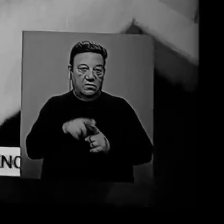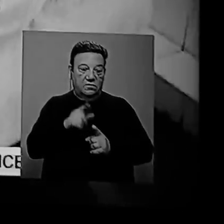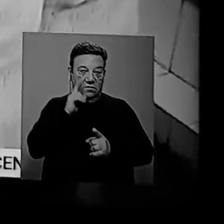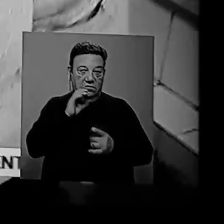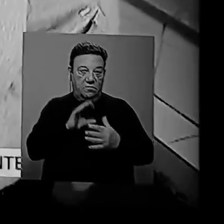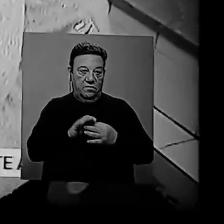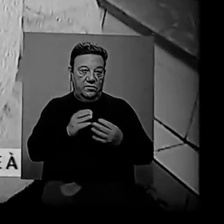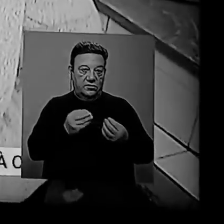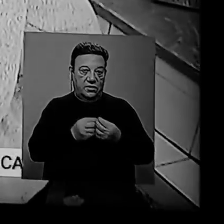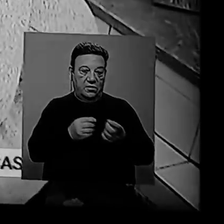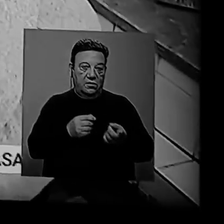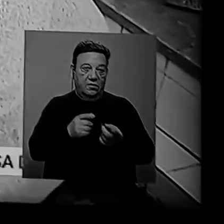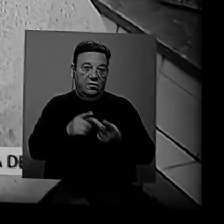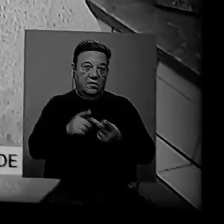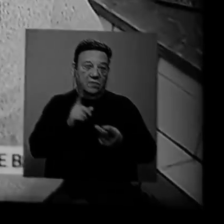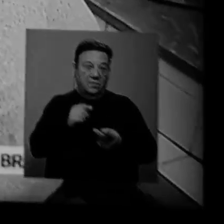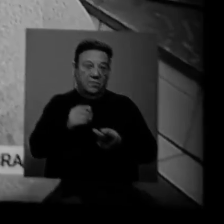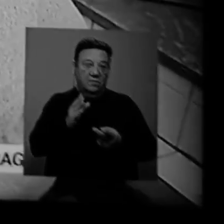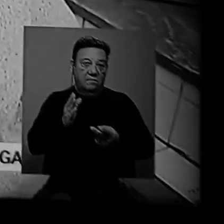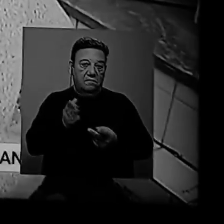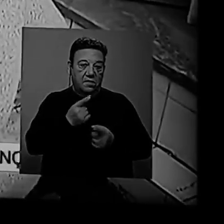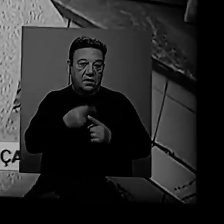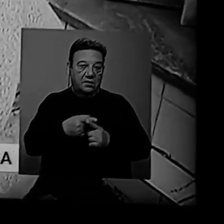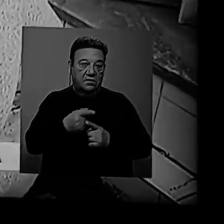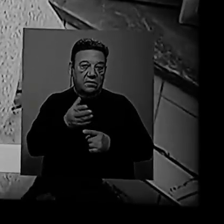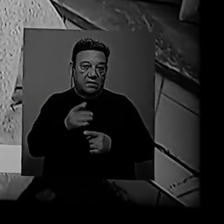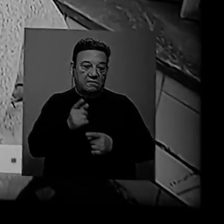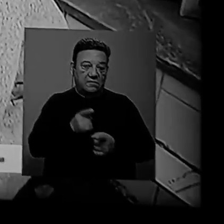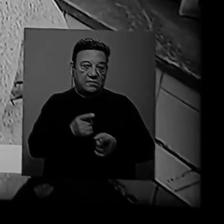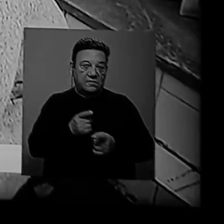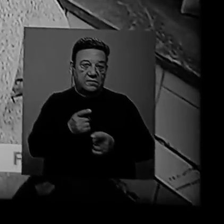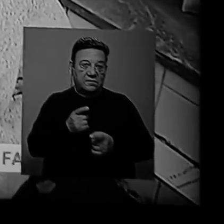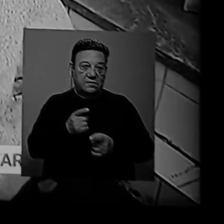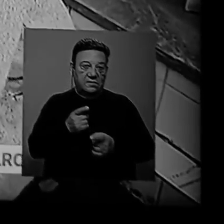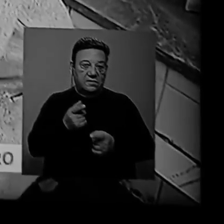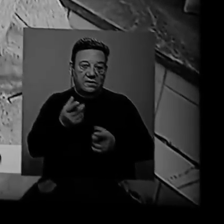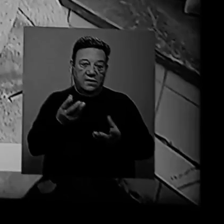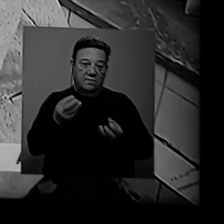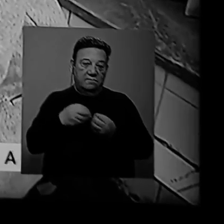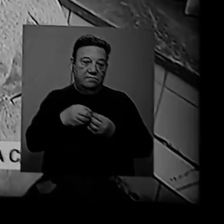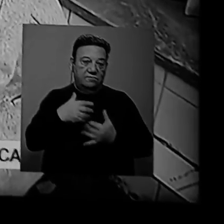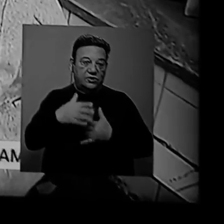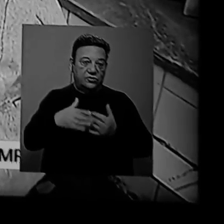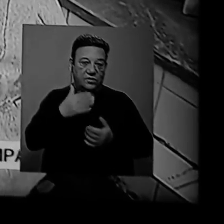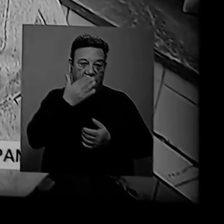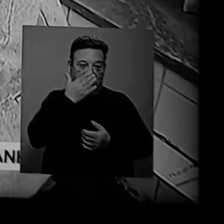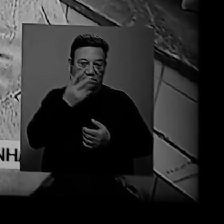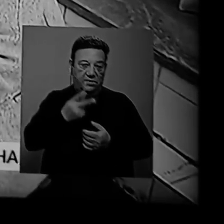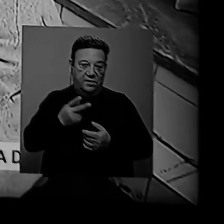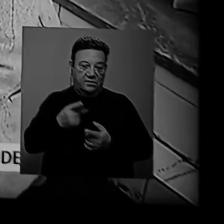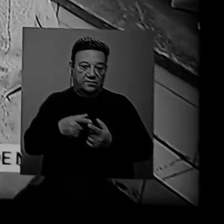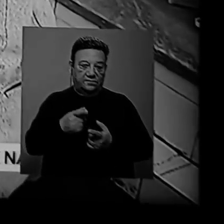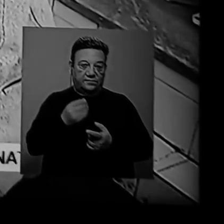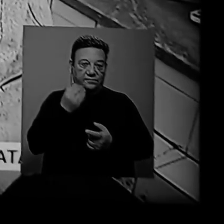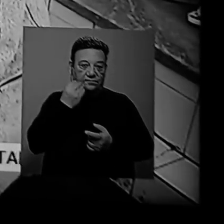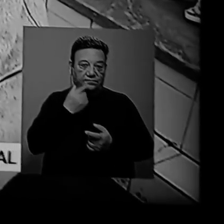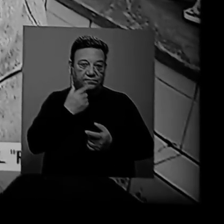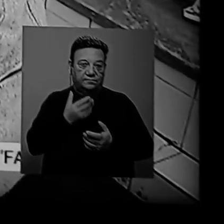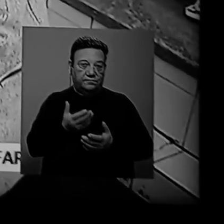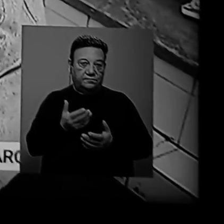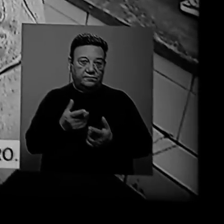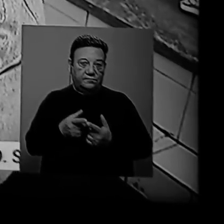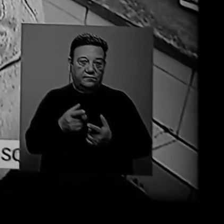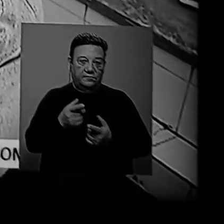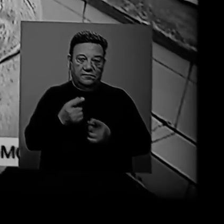com estas. E o mais interessante, talvez, seja esta mistura que parece, como é que eu ia dizer,